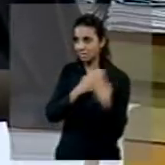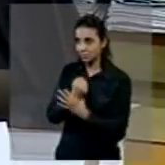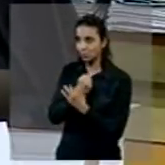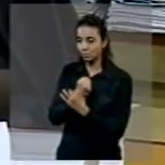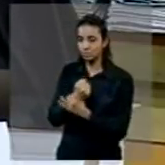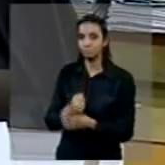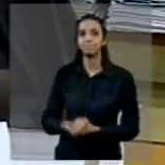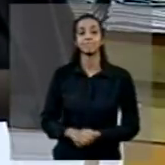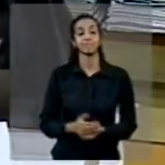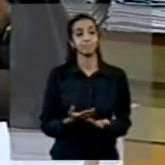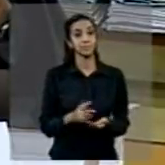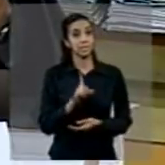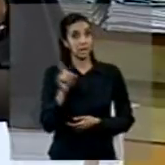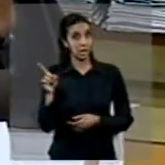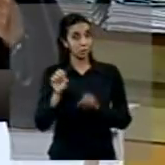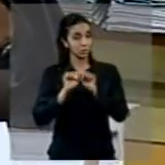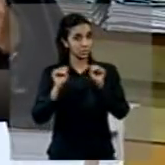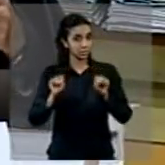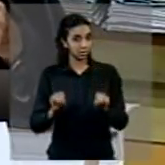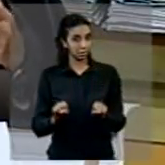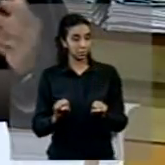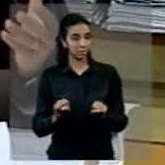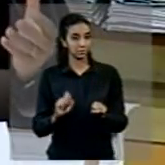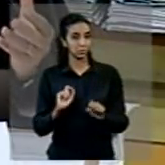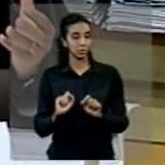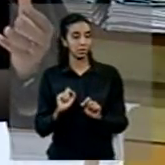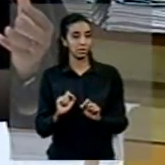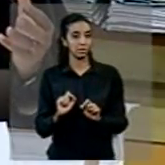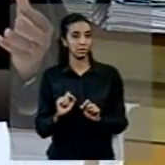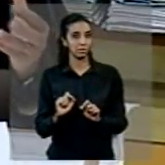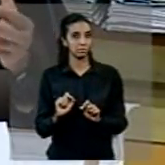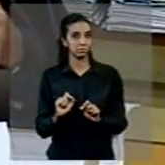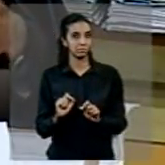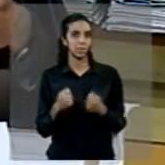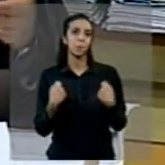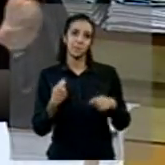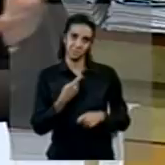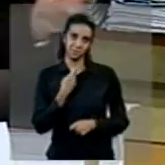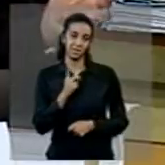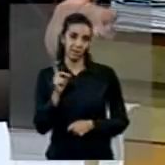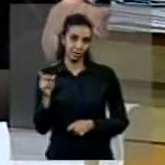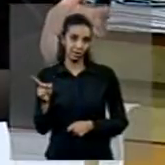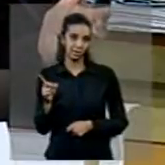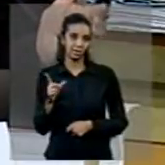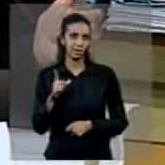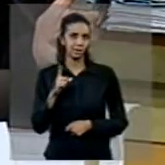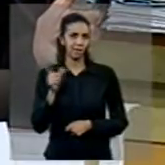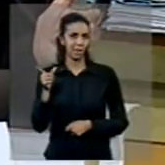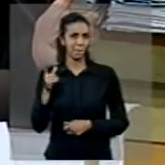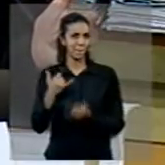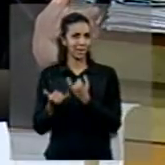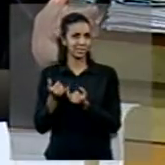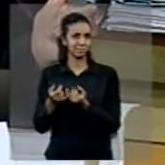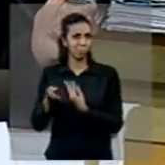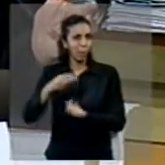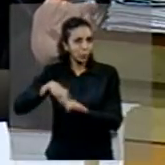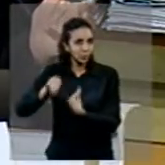sistema em que há, vamos admitir, uma certa desordem, um certo